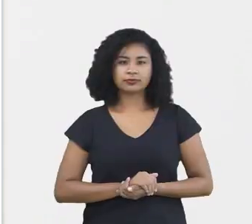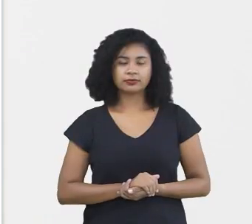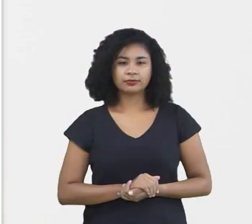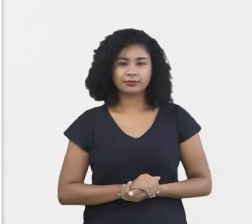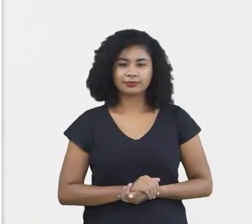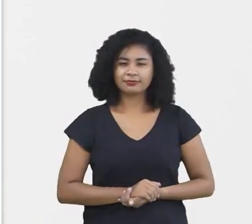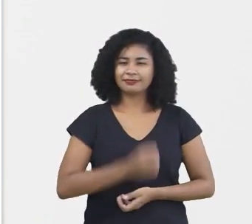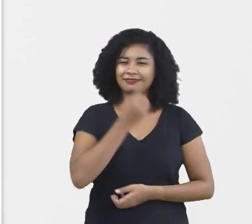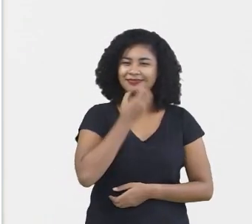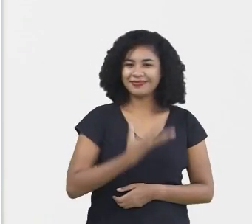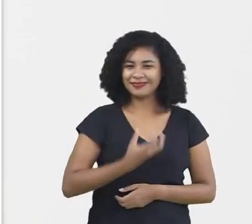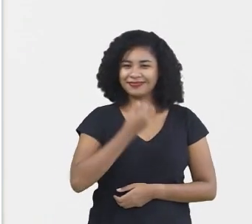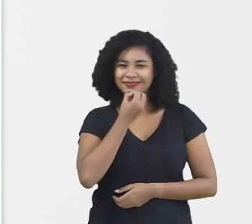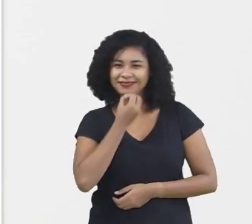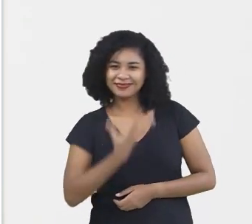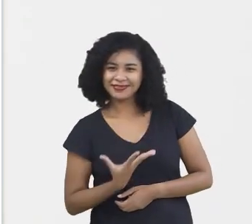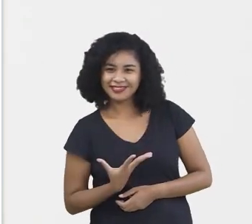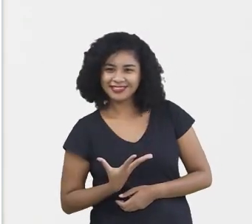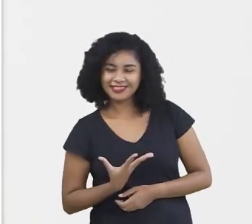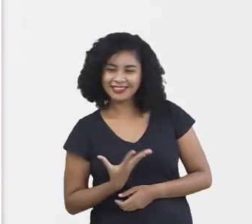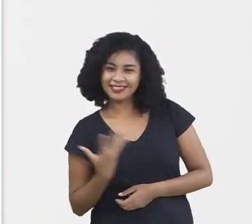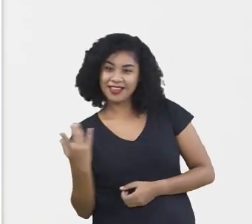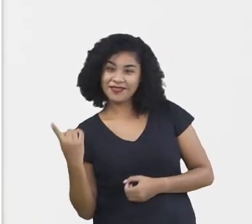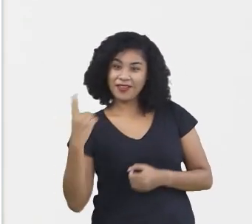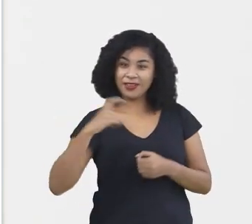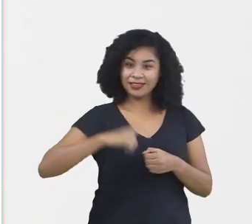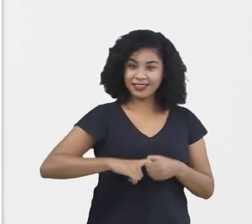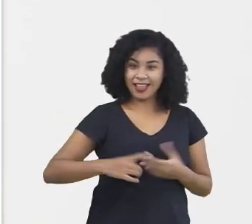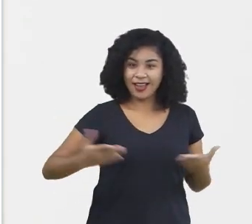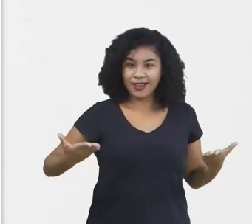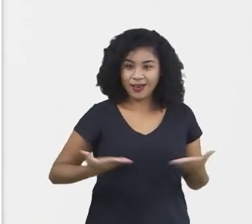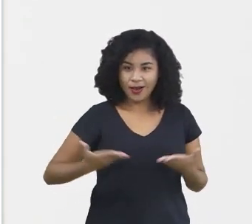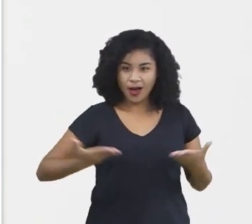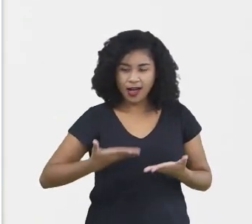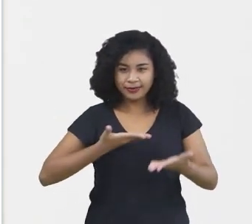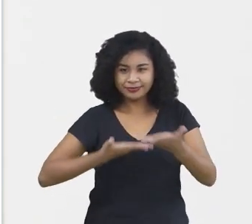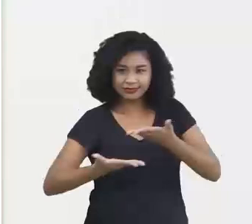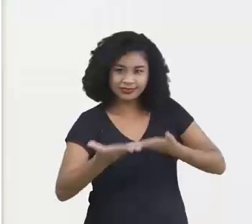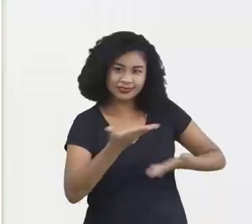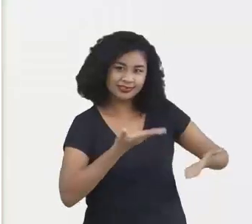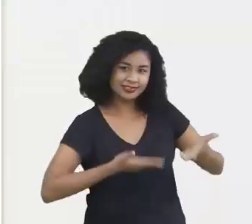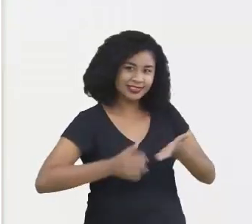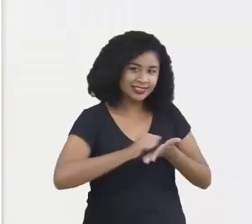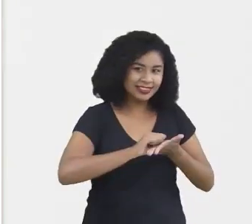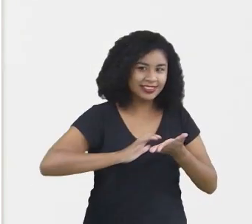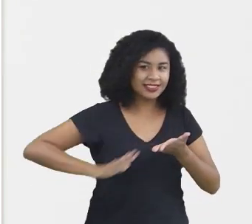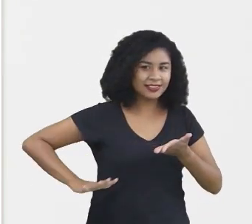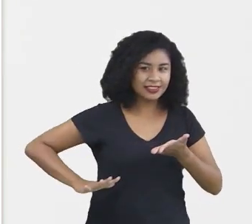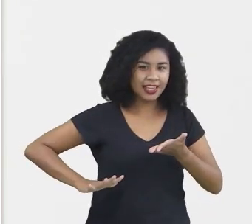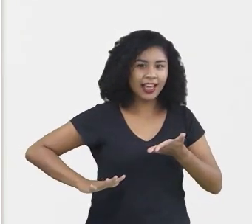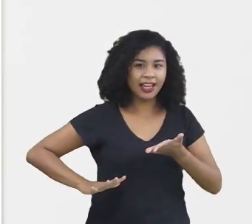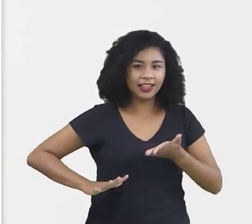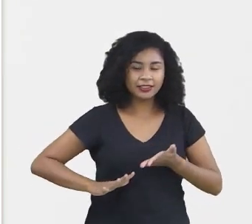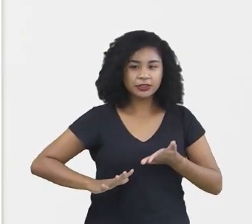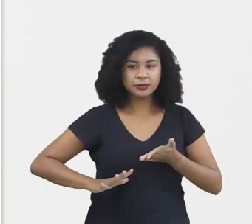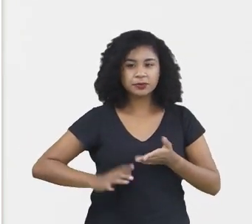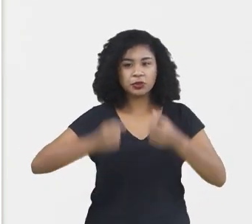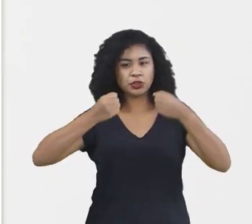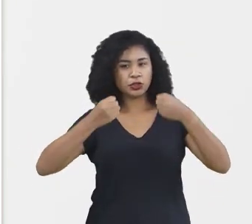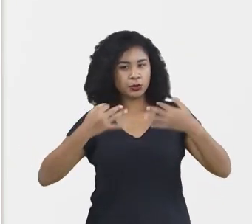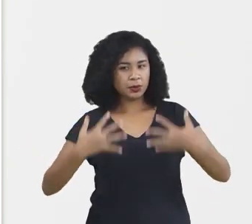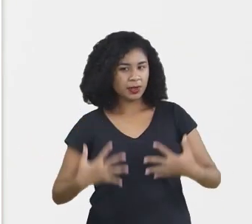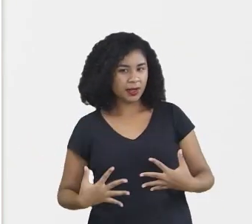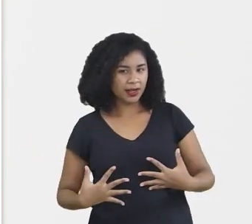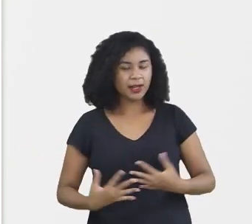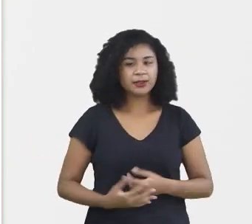Muito bem, turmas, voltamos aí com vocês da nossa interatividade, fazendo os comentários e a correção. Será que